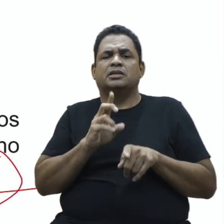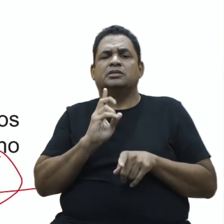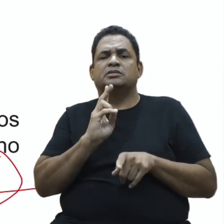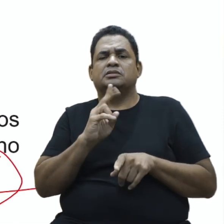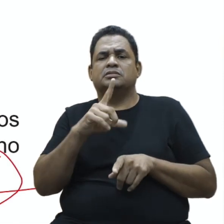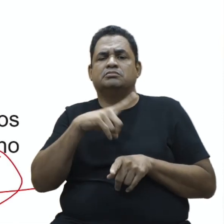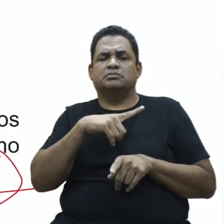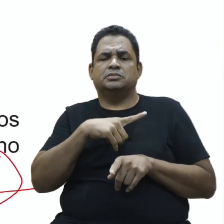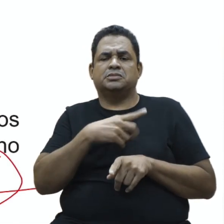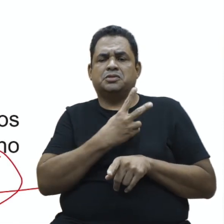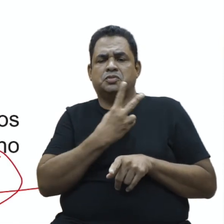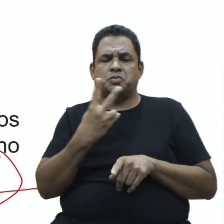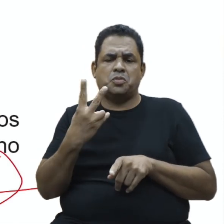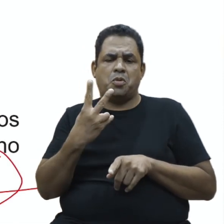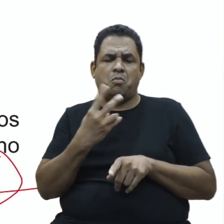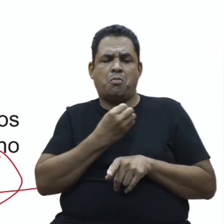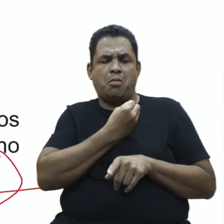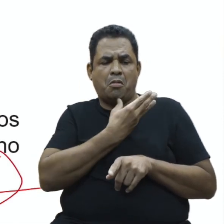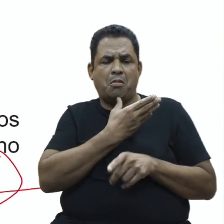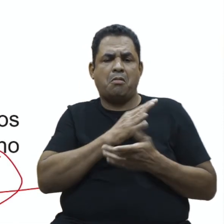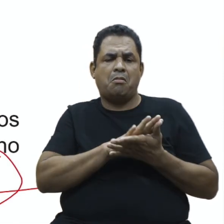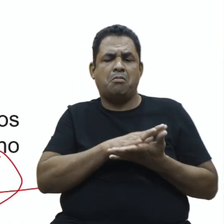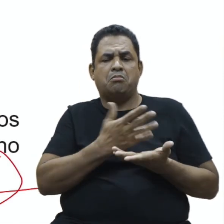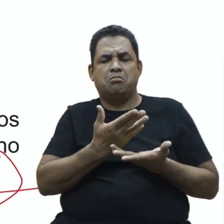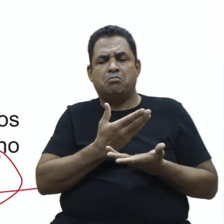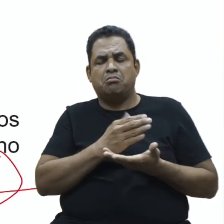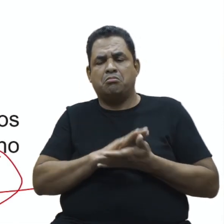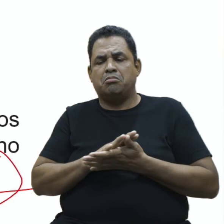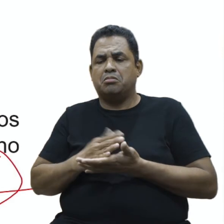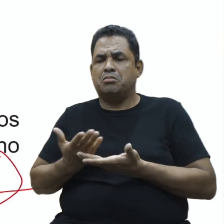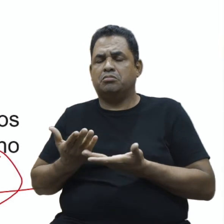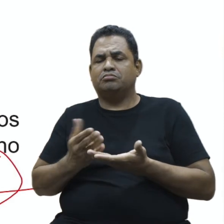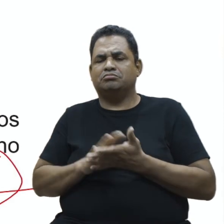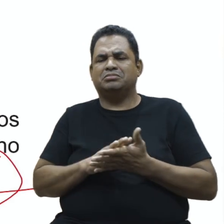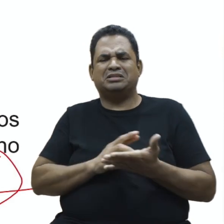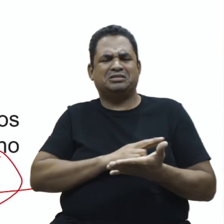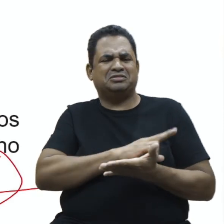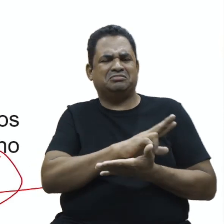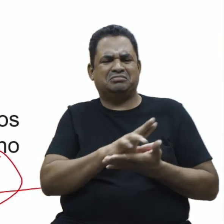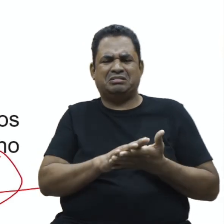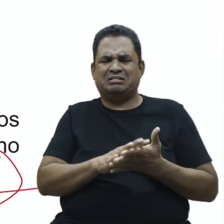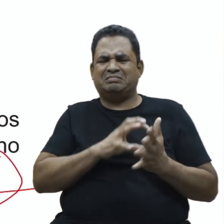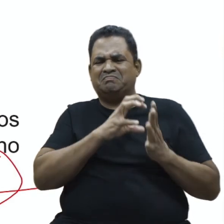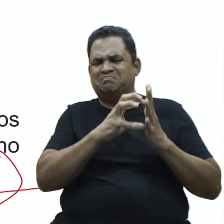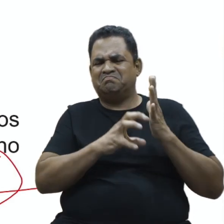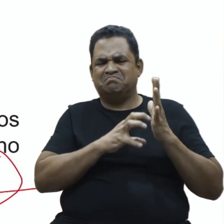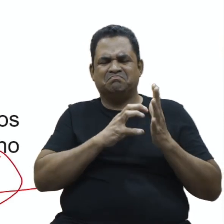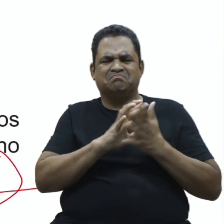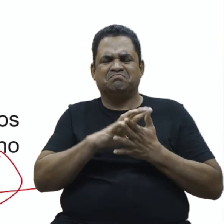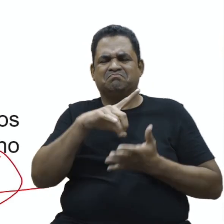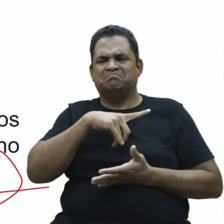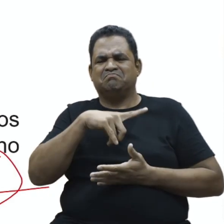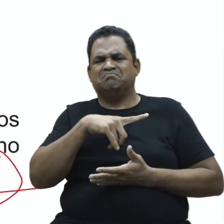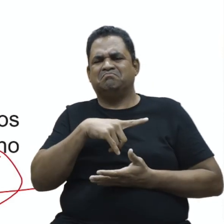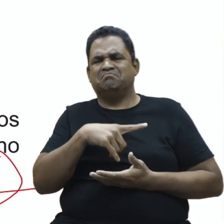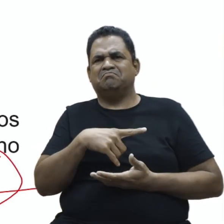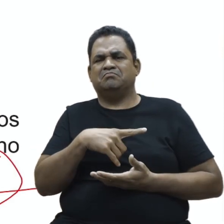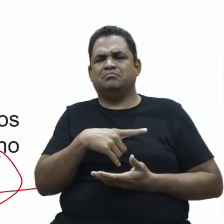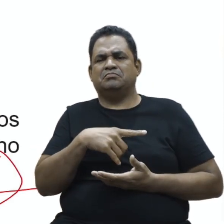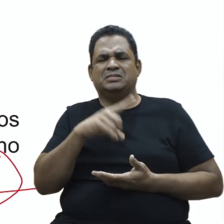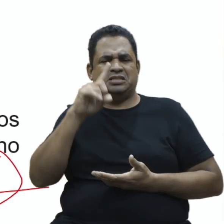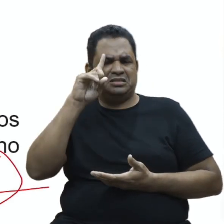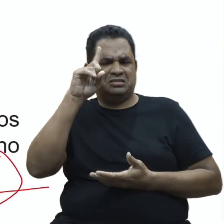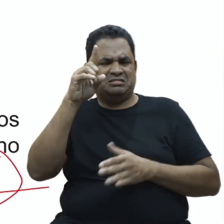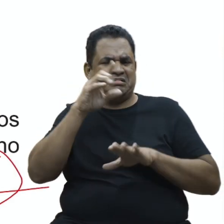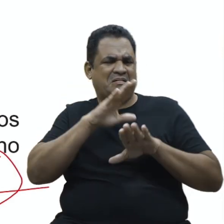e ruim das coisas. O lado bom é que existe partido tudo que é jeito, partido que tem trilhões de ideologias